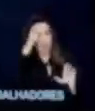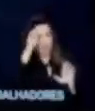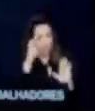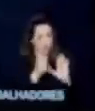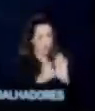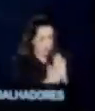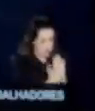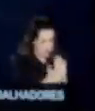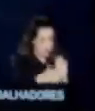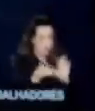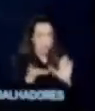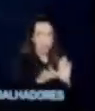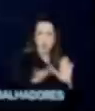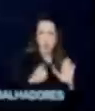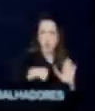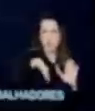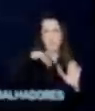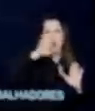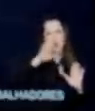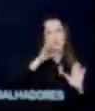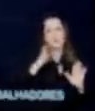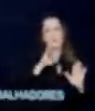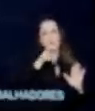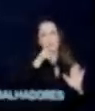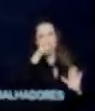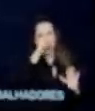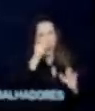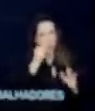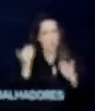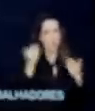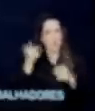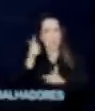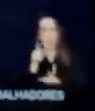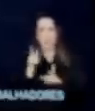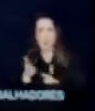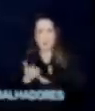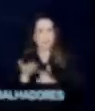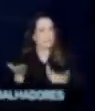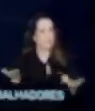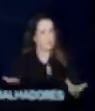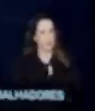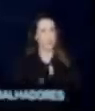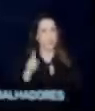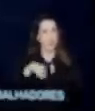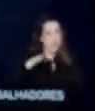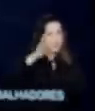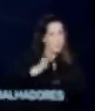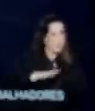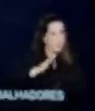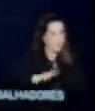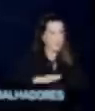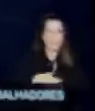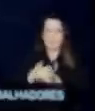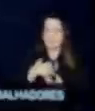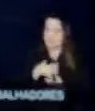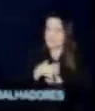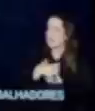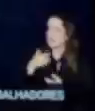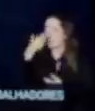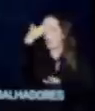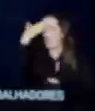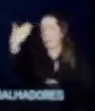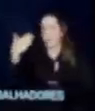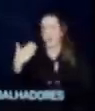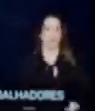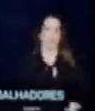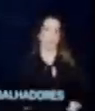artificial fala muito mais poderosamente que qualquer outra coisa. É um momento efetivamente de muita gratidão.